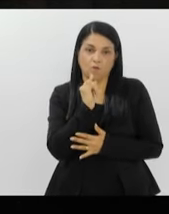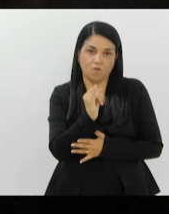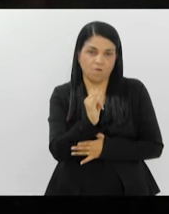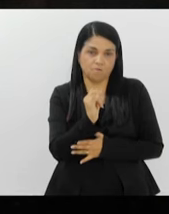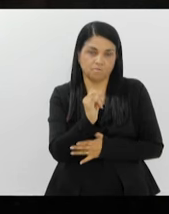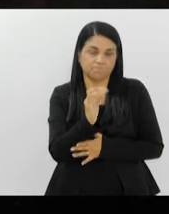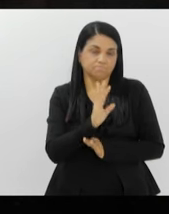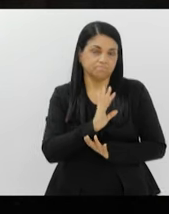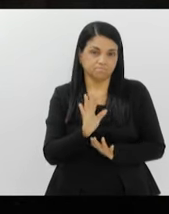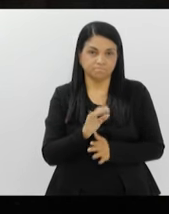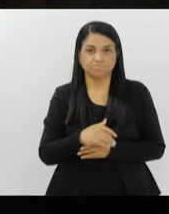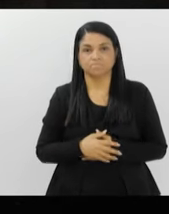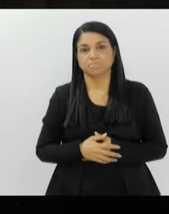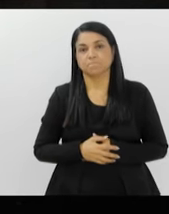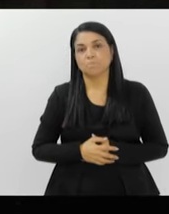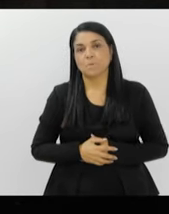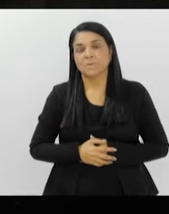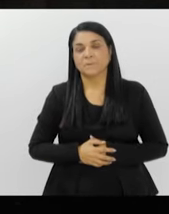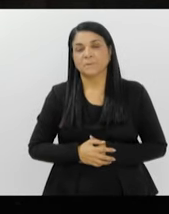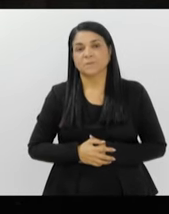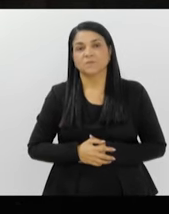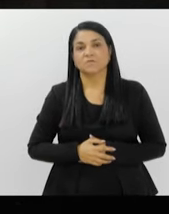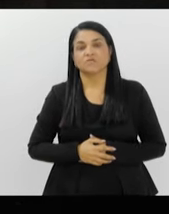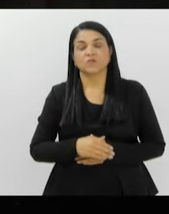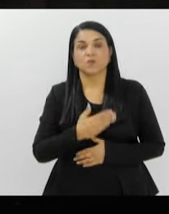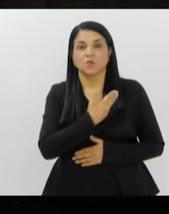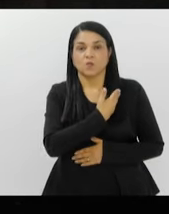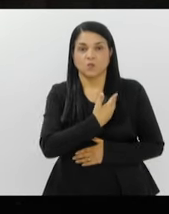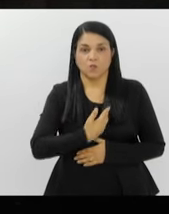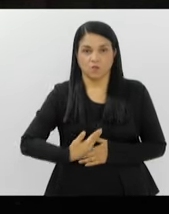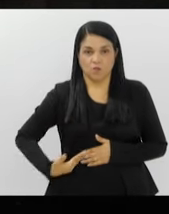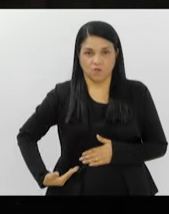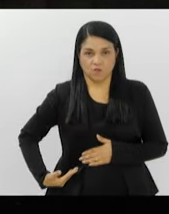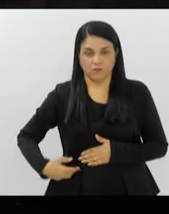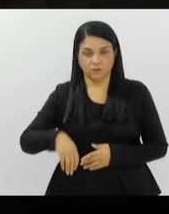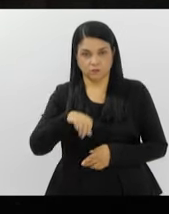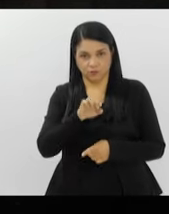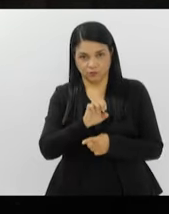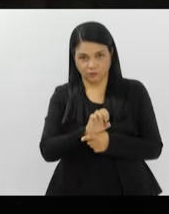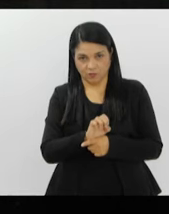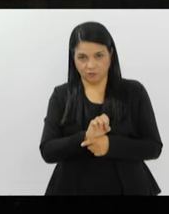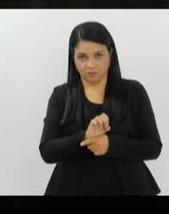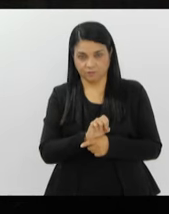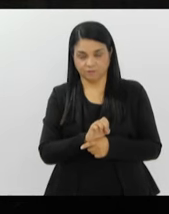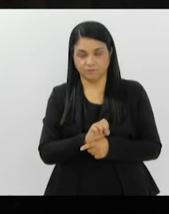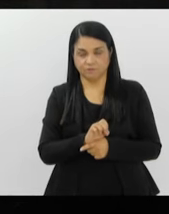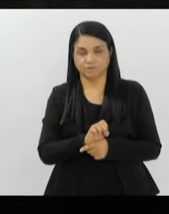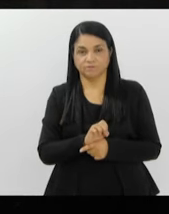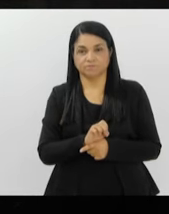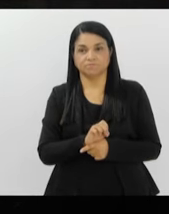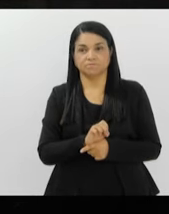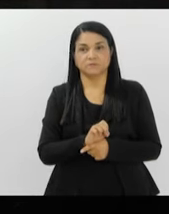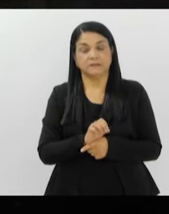ideal agora o governo do estado deputada Marta Rocha